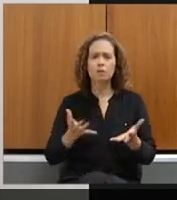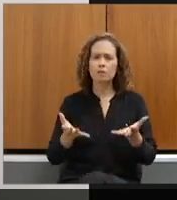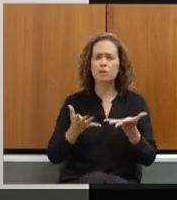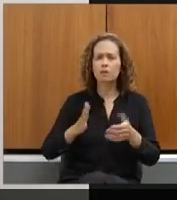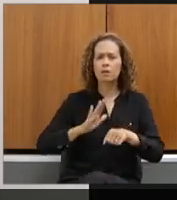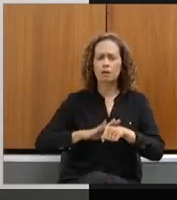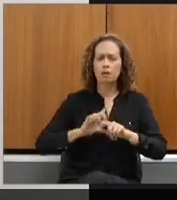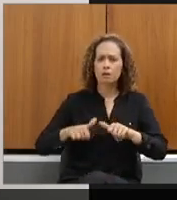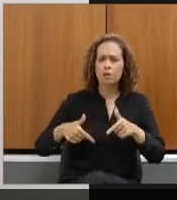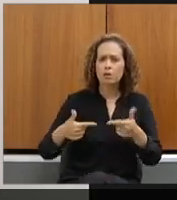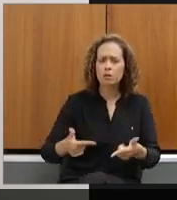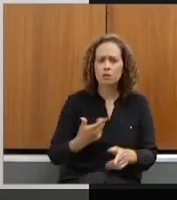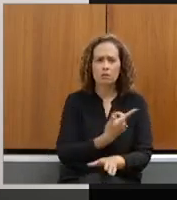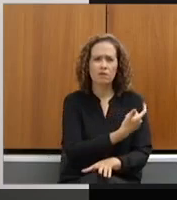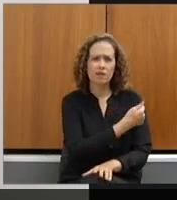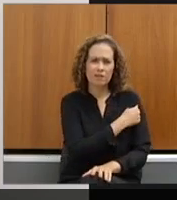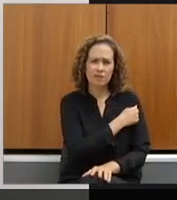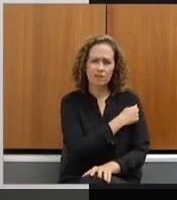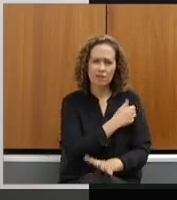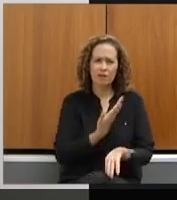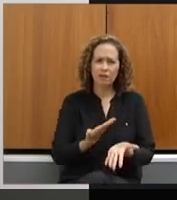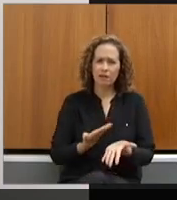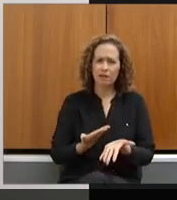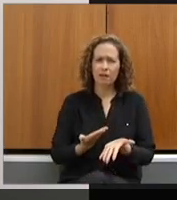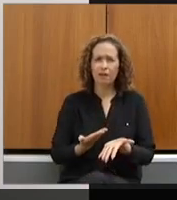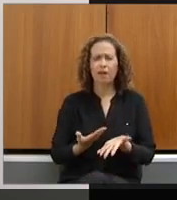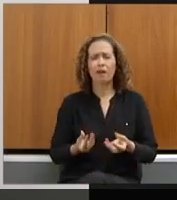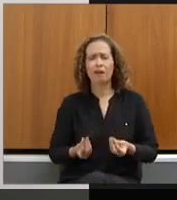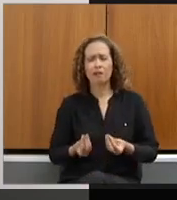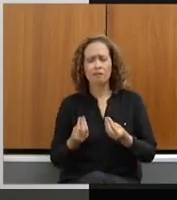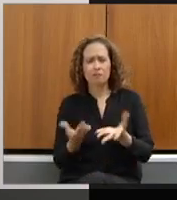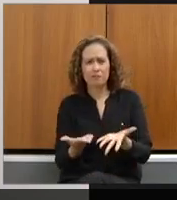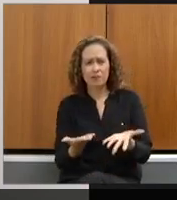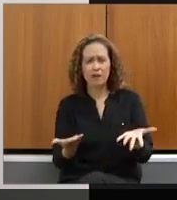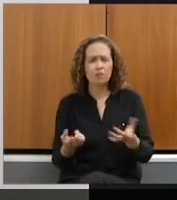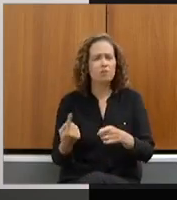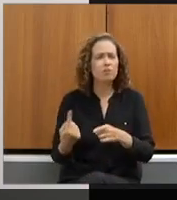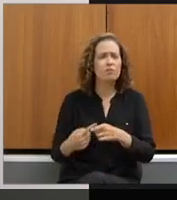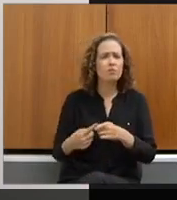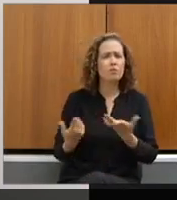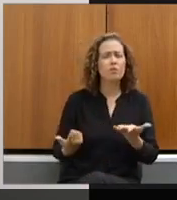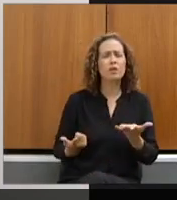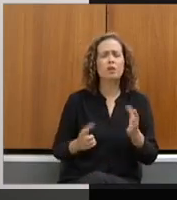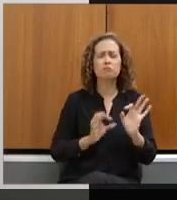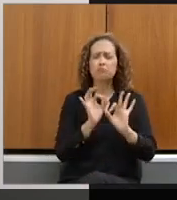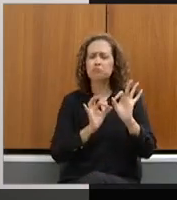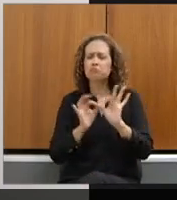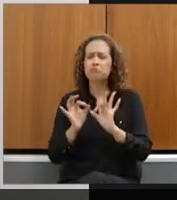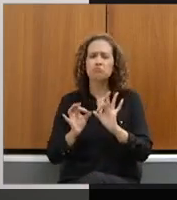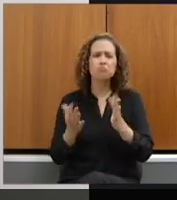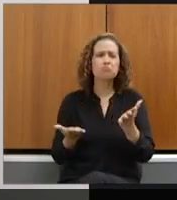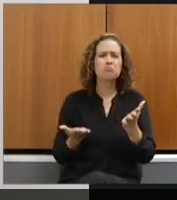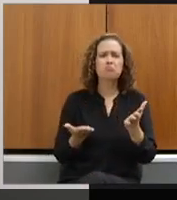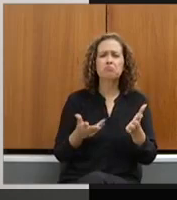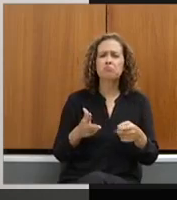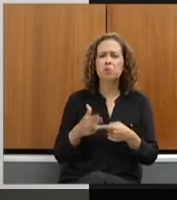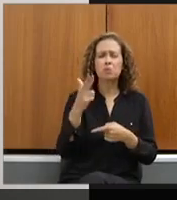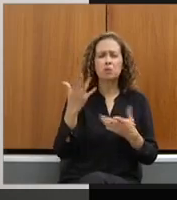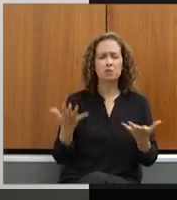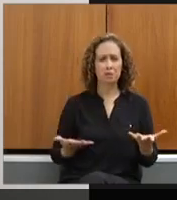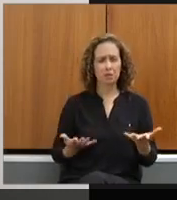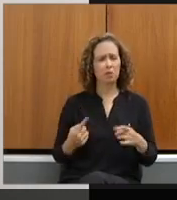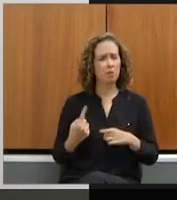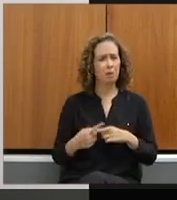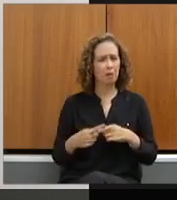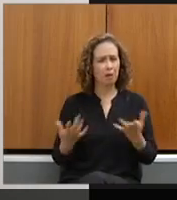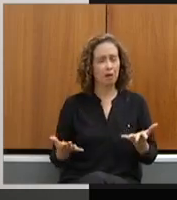vacinas ou na transferência de tecnologia por quê que as tratativas foram rompidas essa é